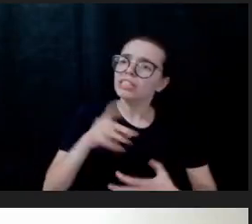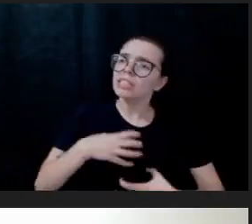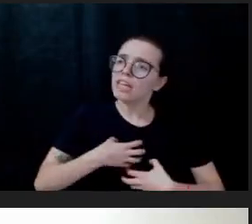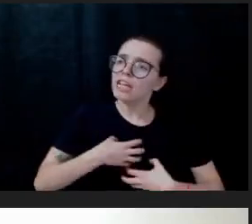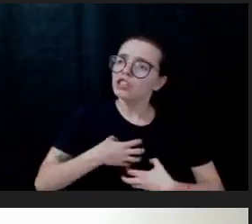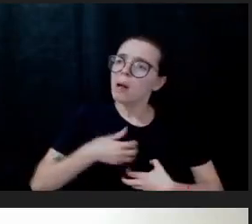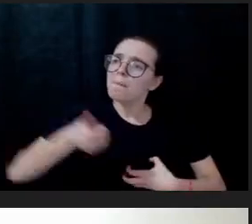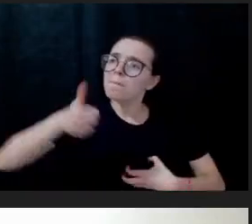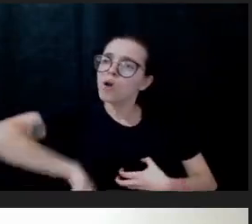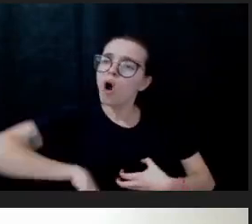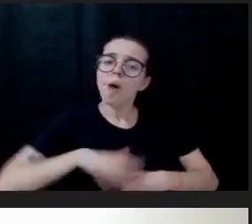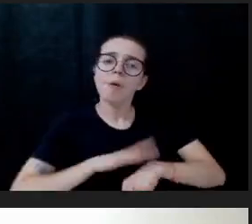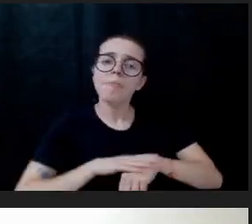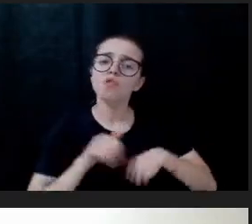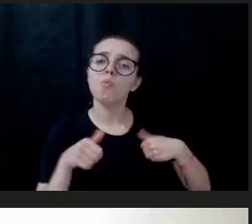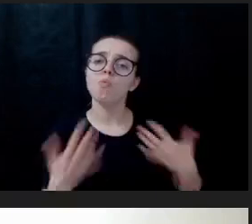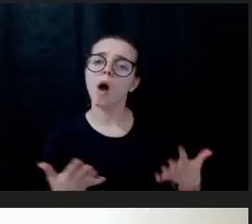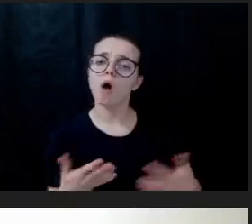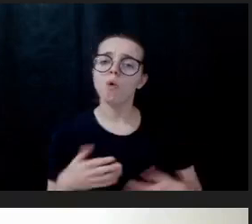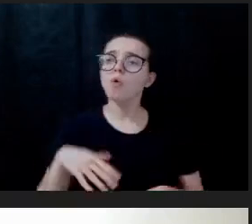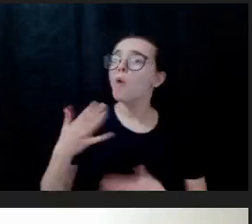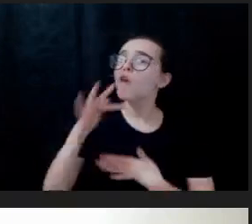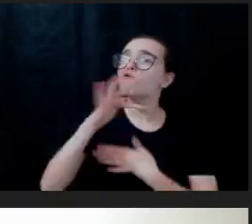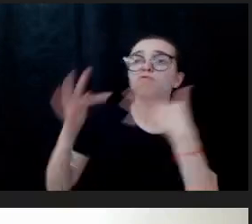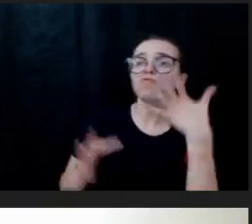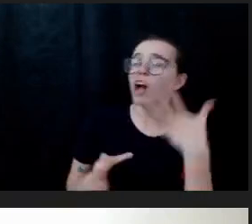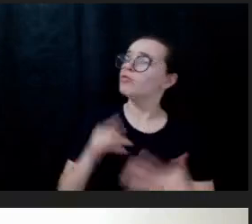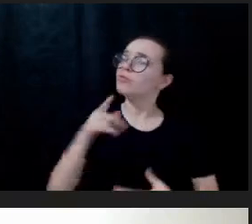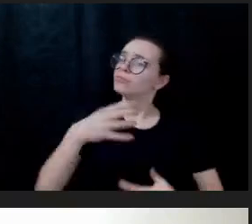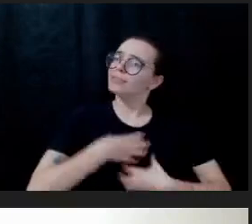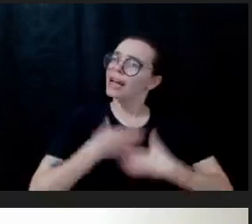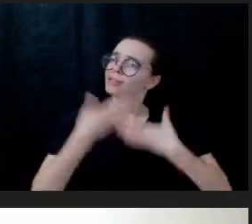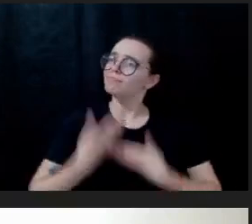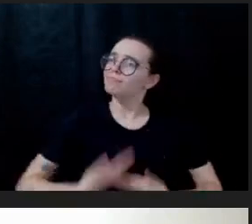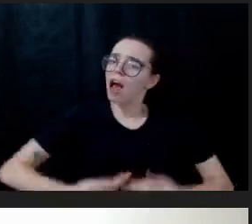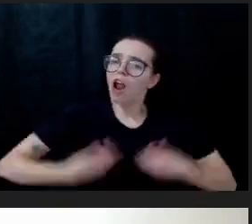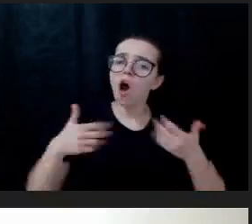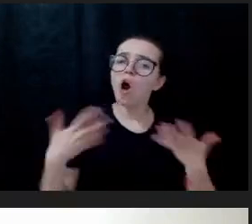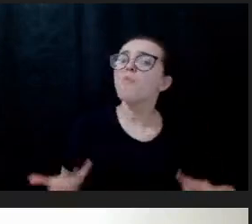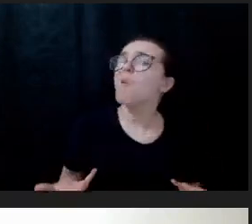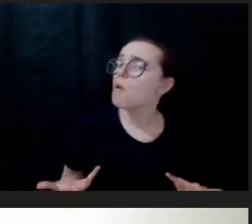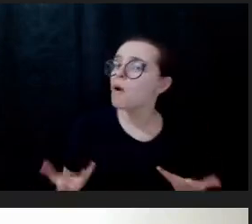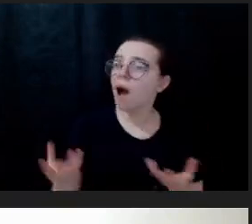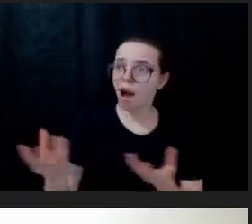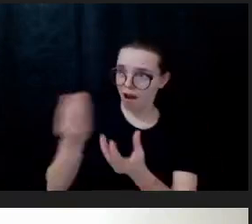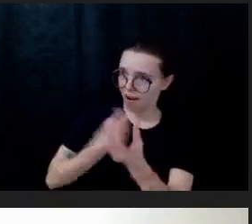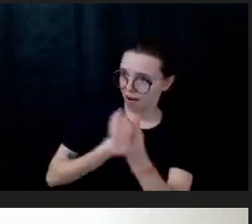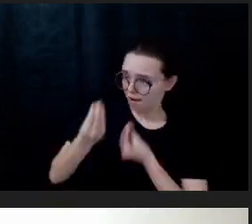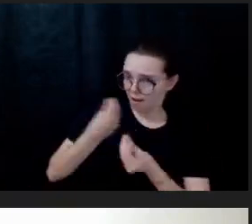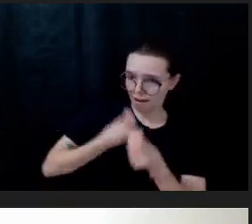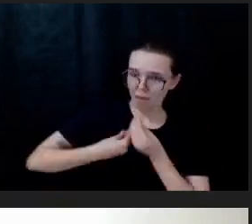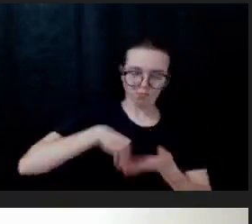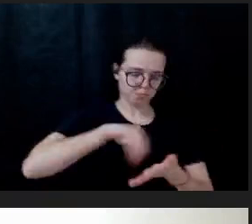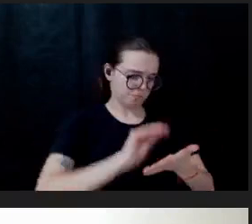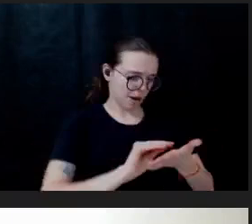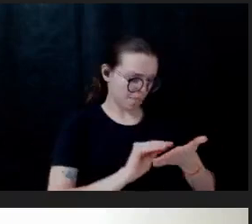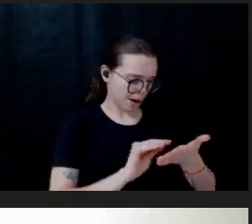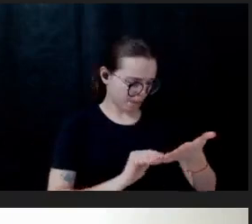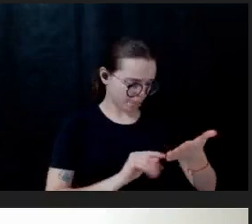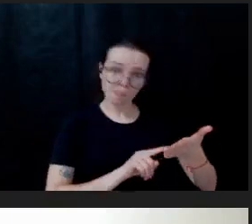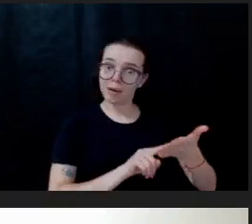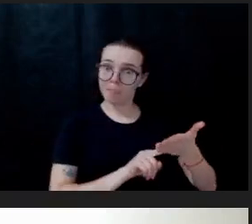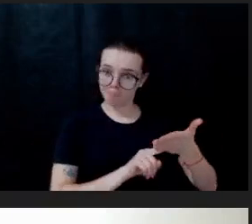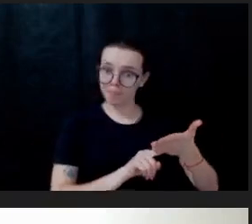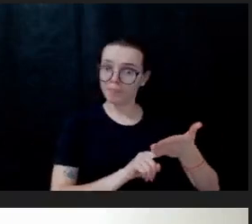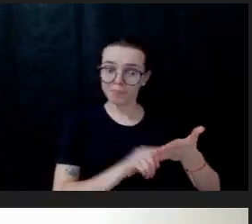são os fatores que melhoram aquele sintoma. E tudo isso fica muito mais difícil quando a